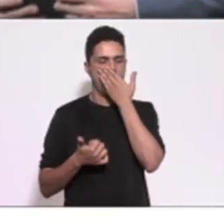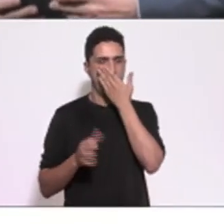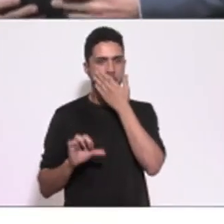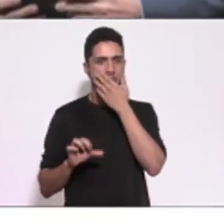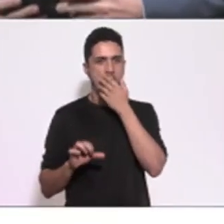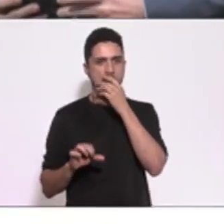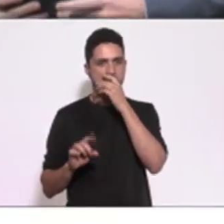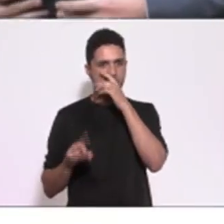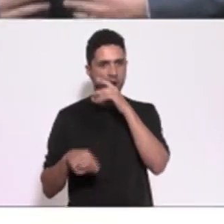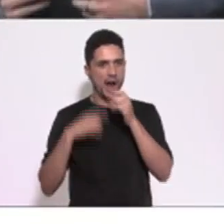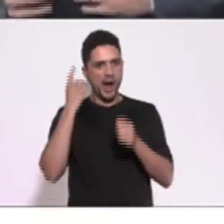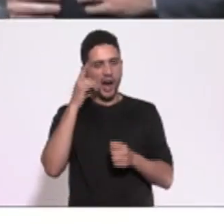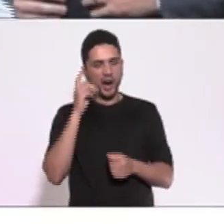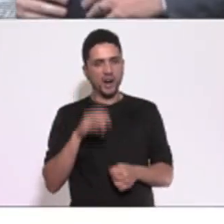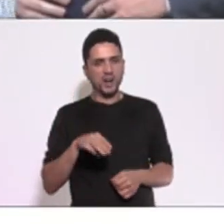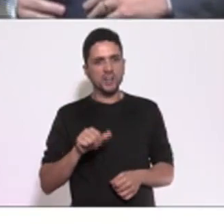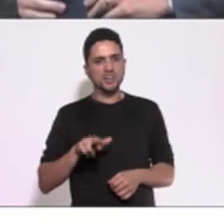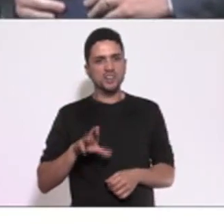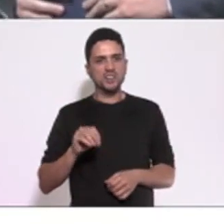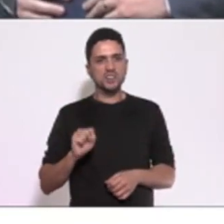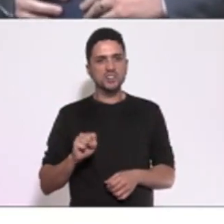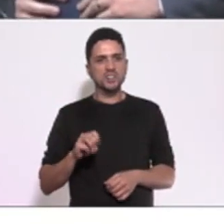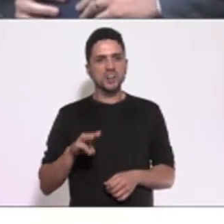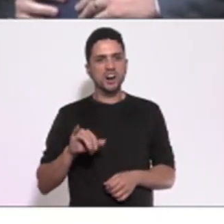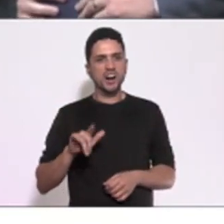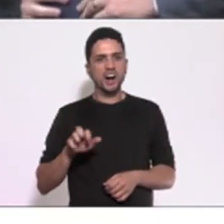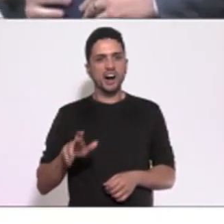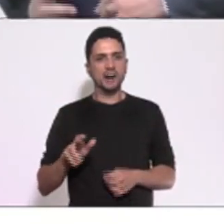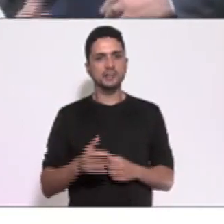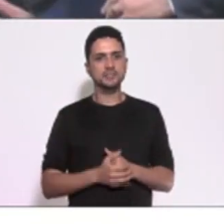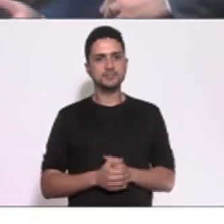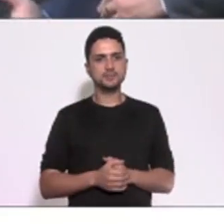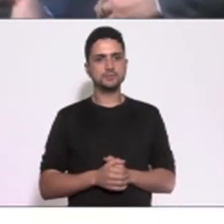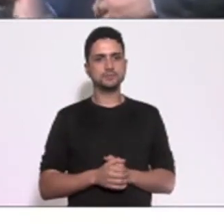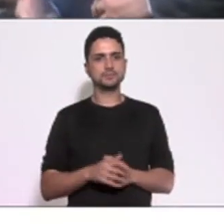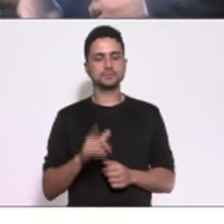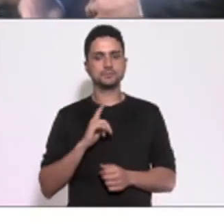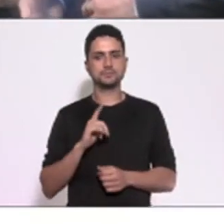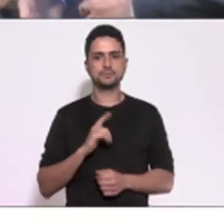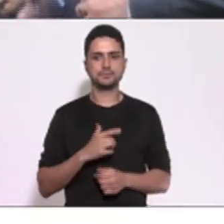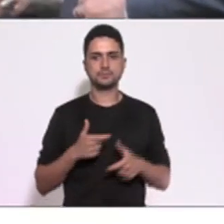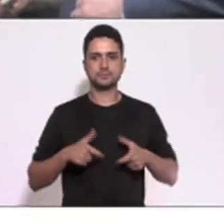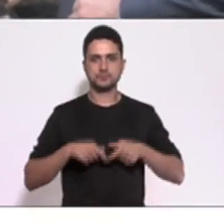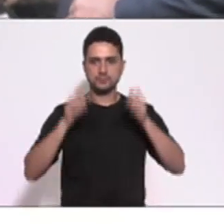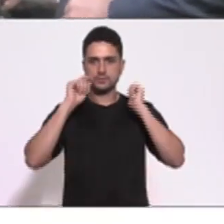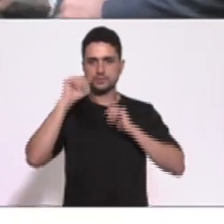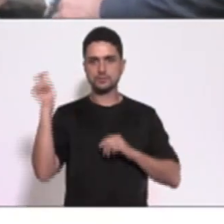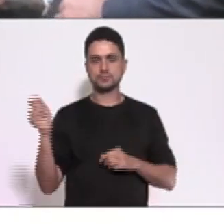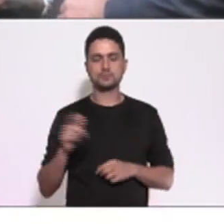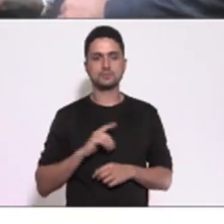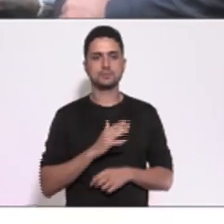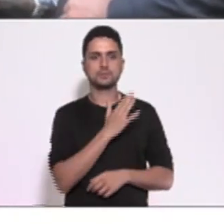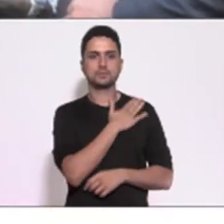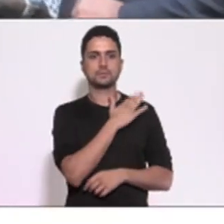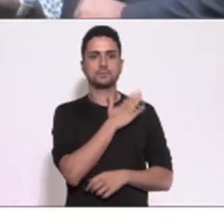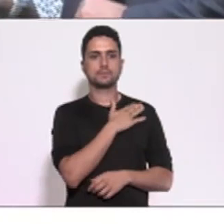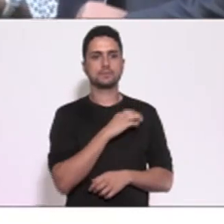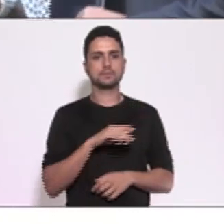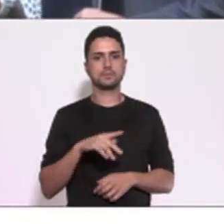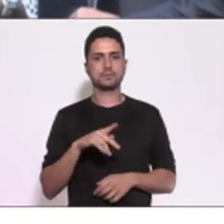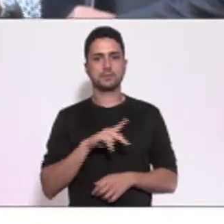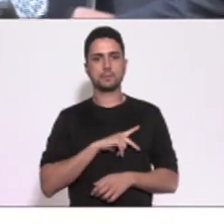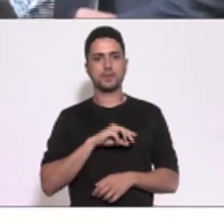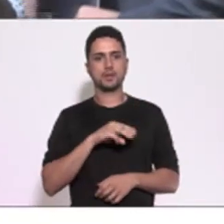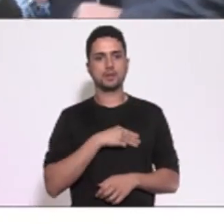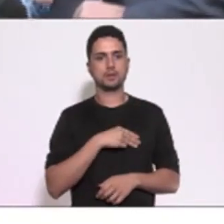269/2019, de autoria do deputado Marcos Miller, que concede medalha Tiradentes e respectivo diploma ao major PM Paulo